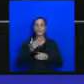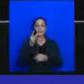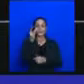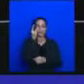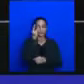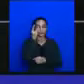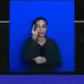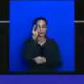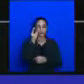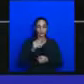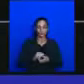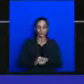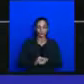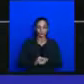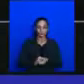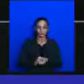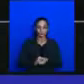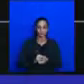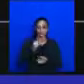vivo.